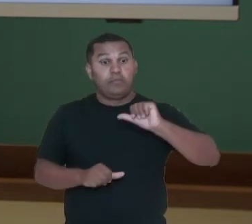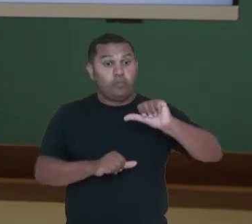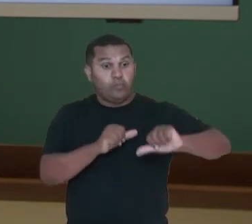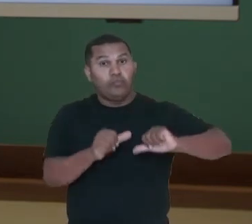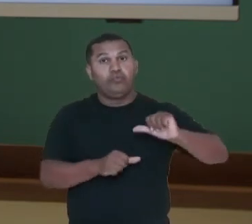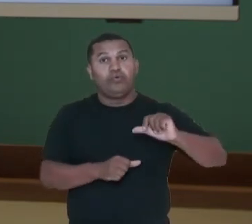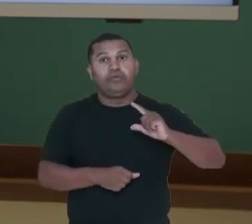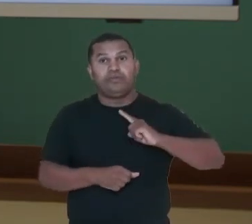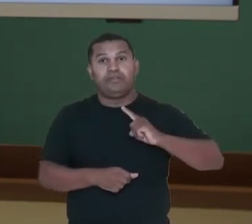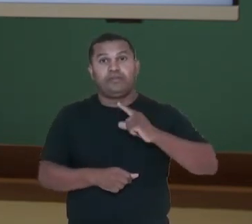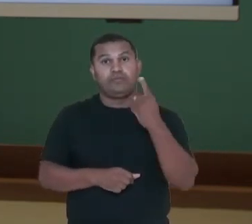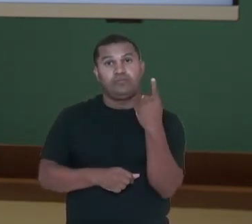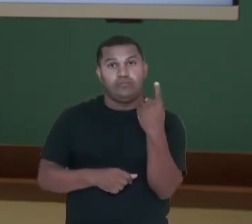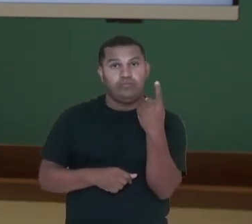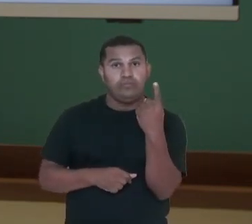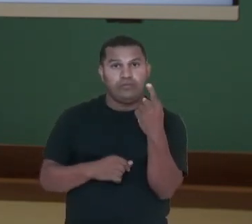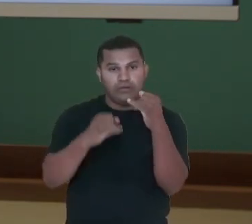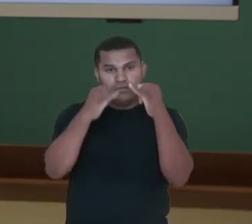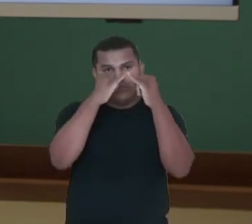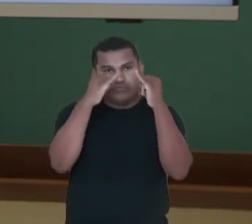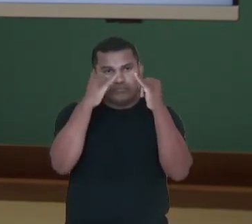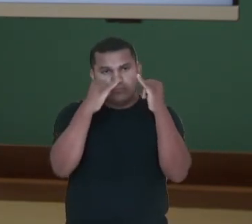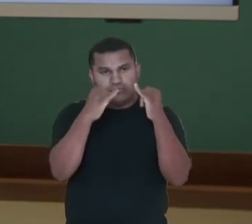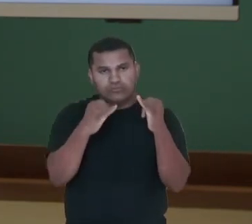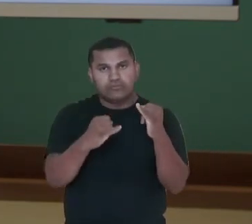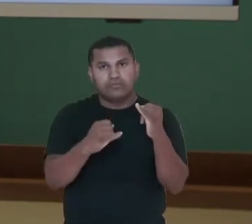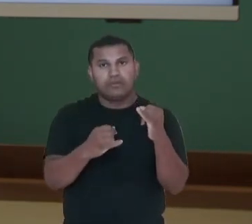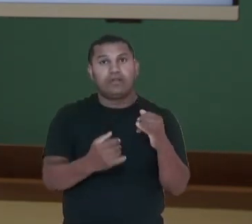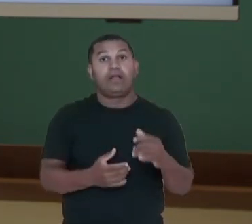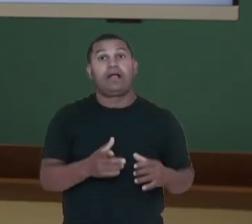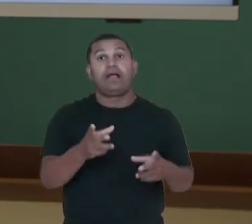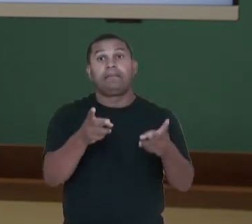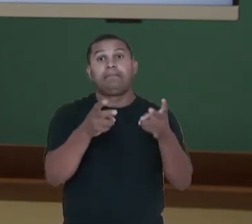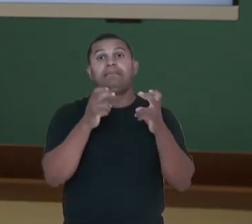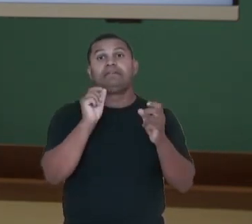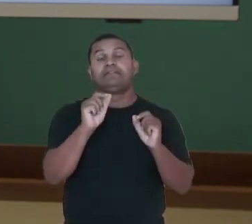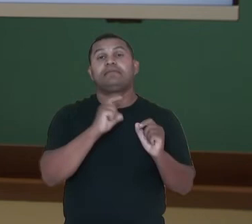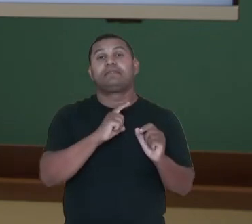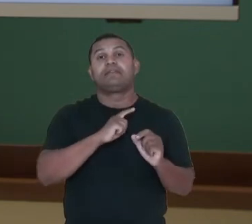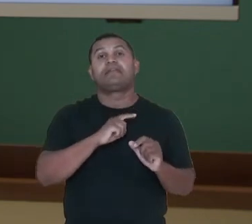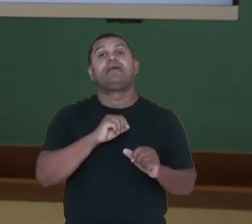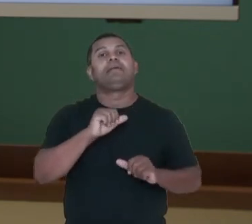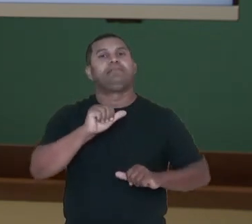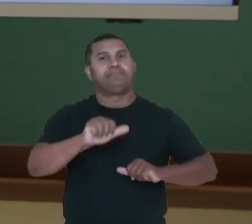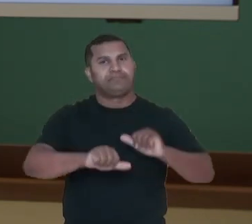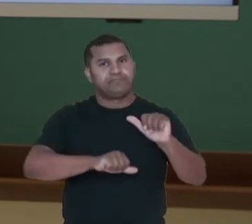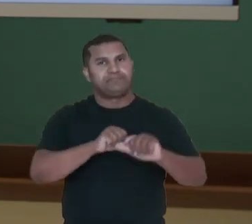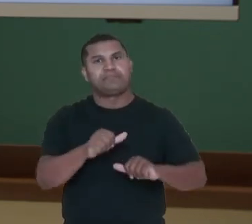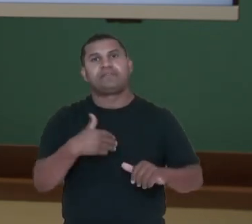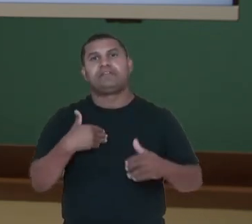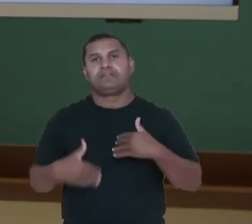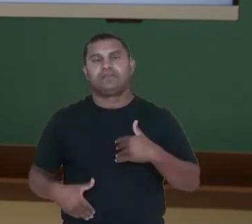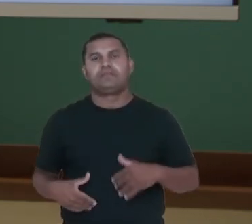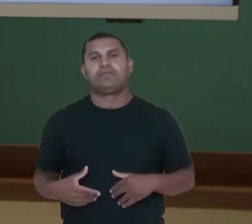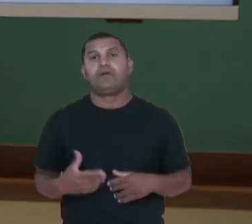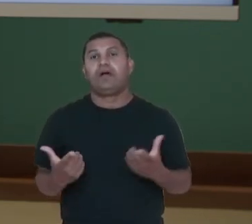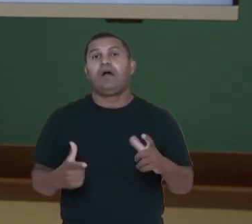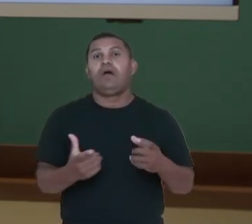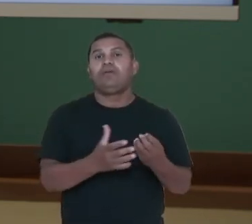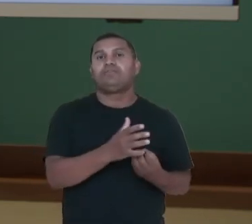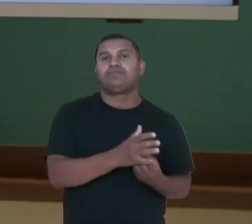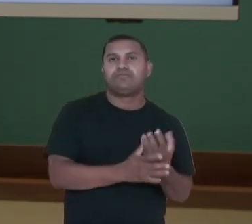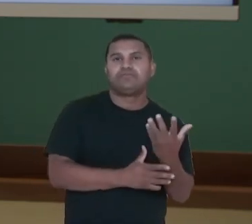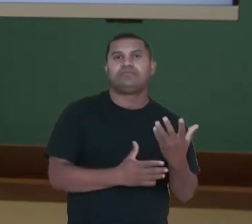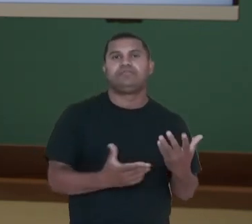E o que foi visto? Qual que era a taxa dessas mutações? Com que velocidade que ele fazia isso? De onde ele surgiu? Então, através